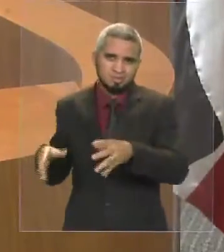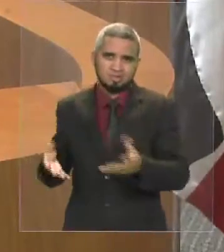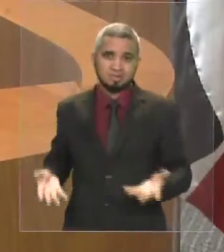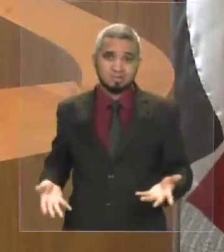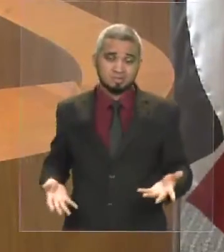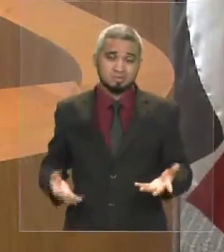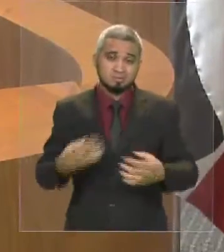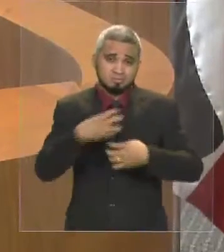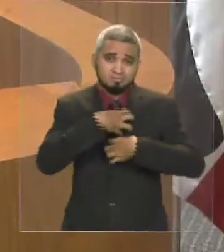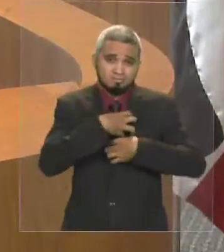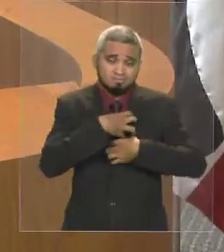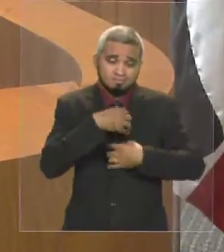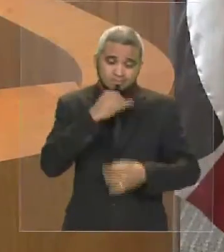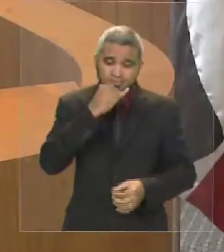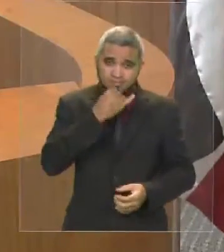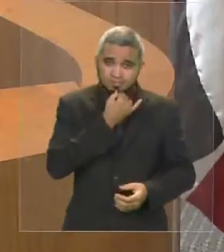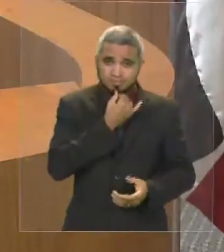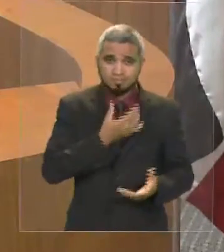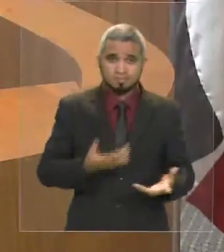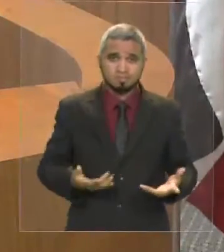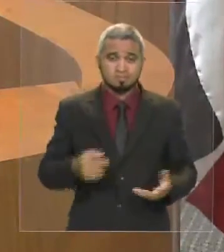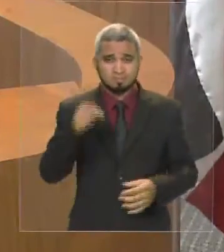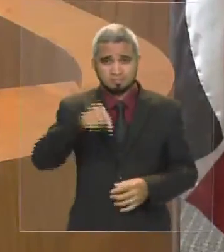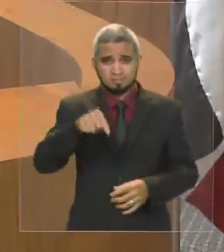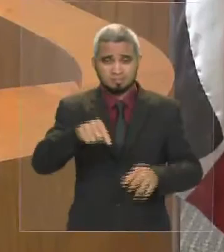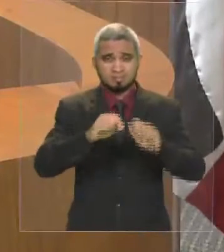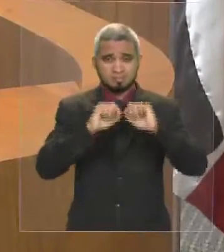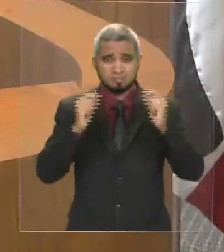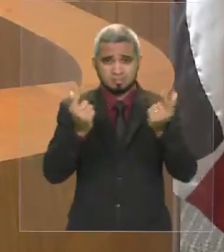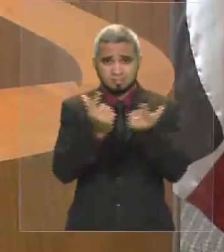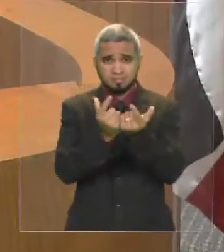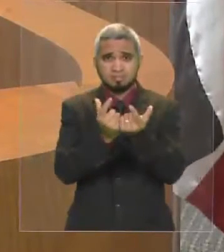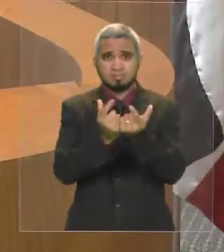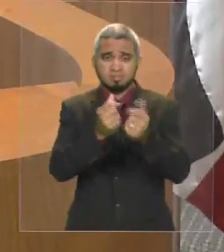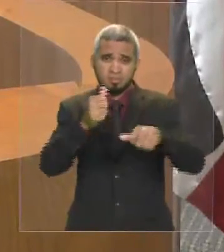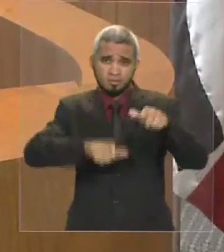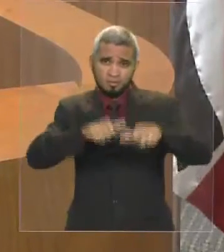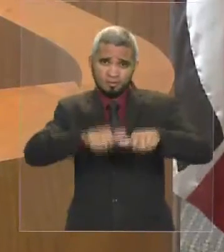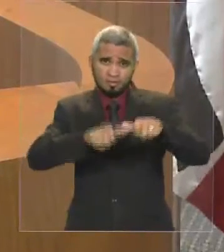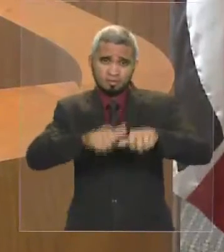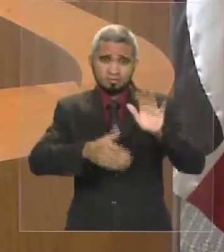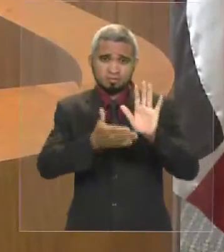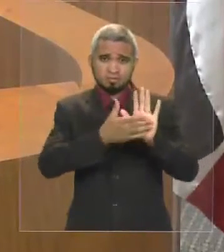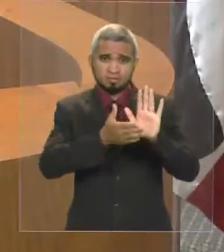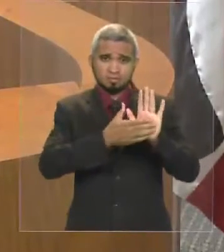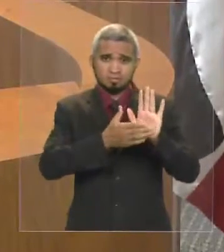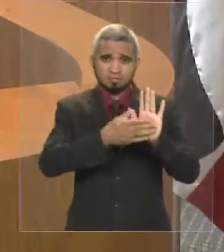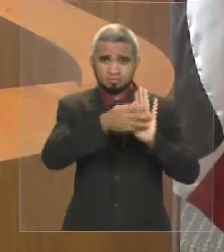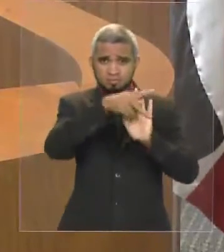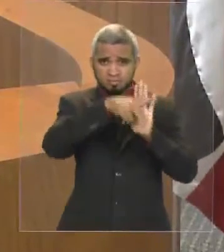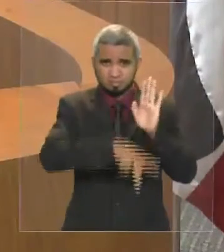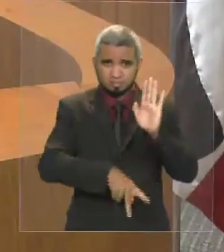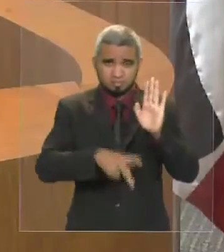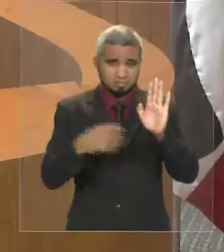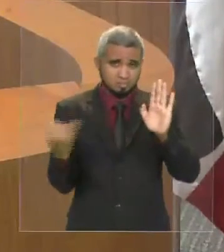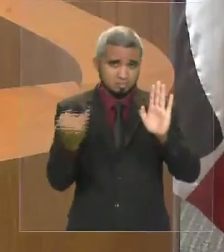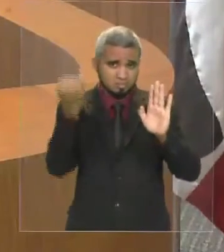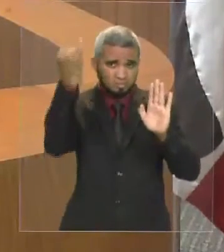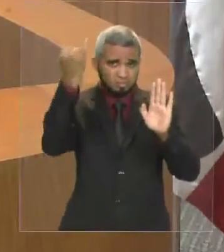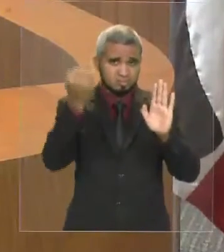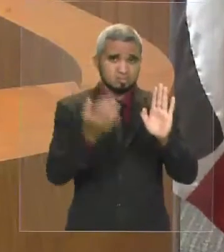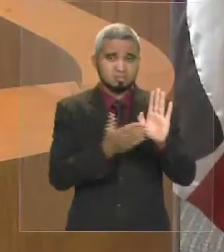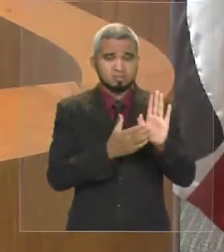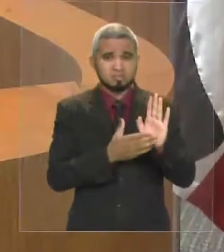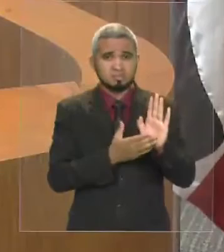lamentável que esta casa venha a apreciar uma matéria de suma importância como essa, deputado